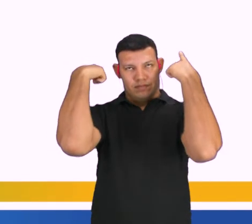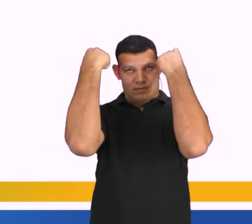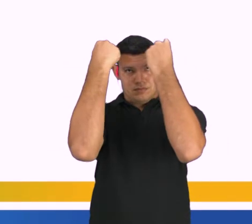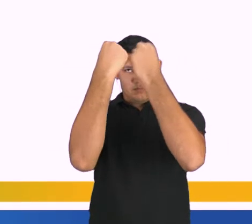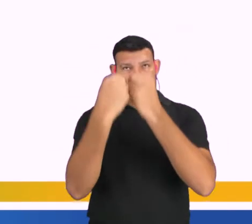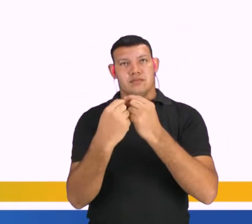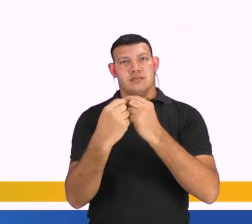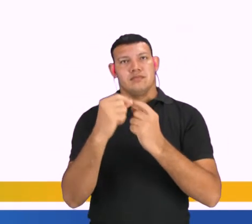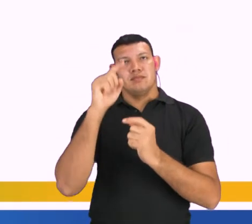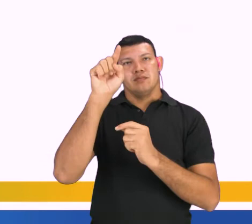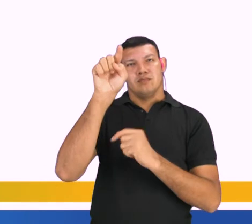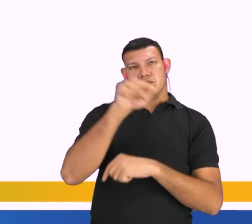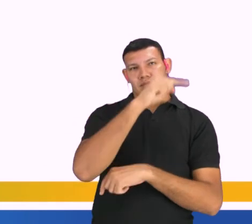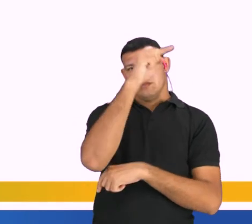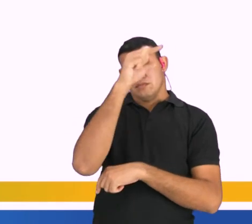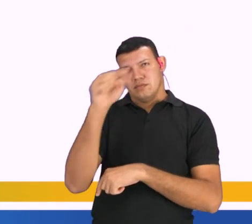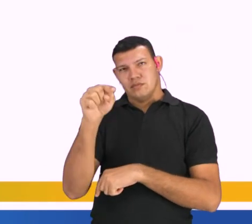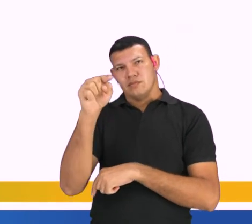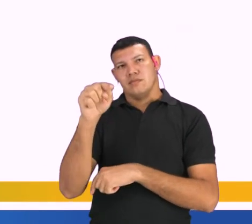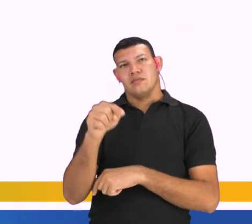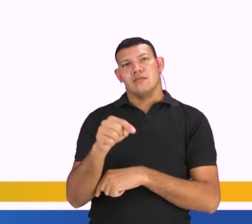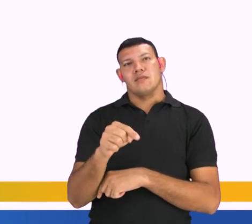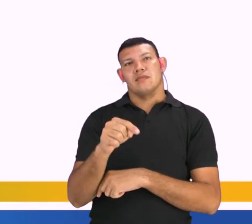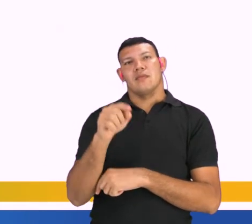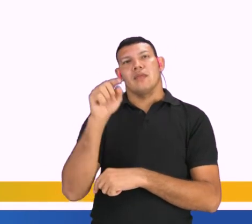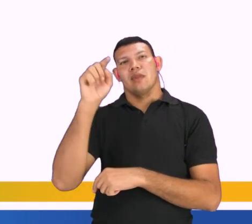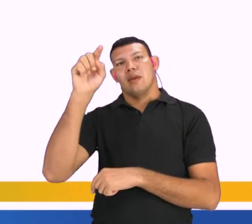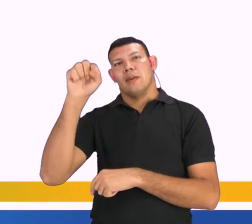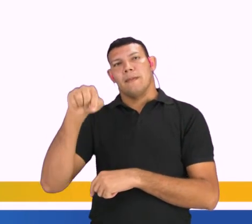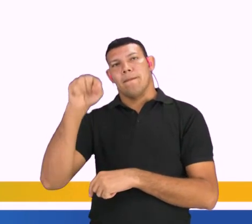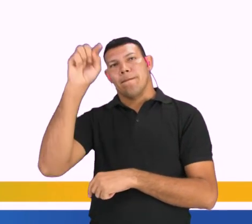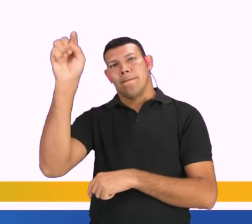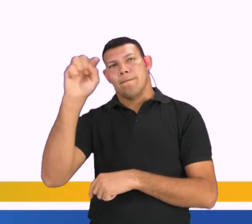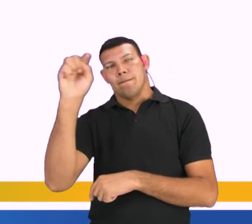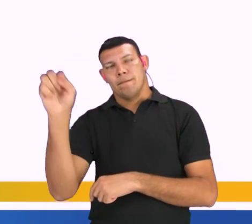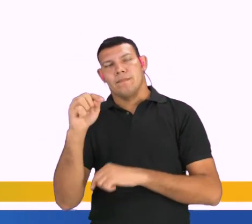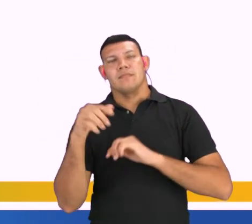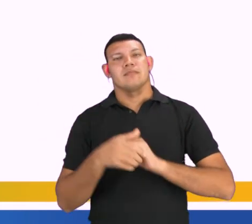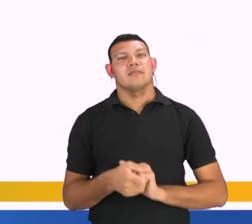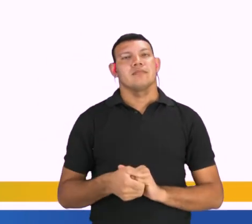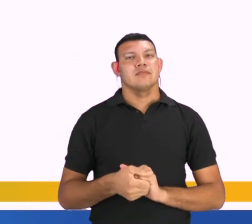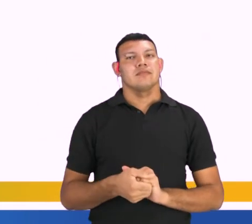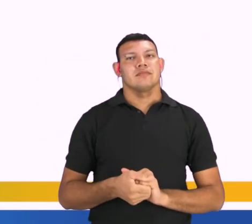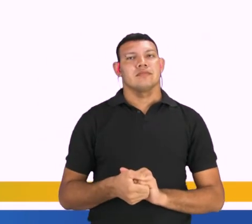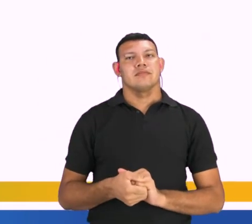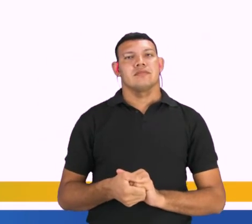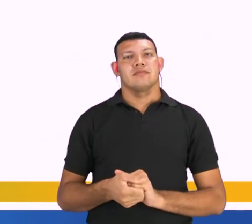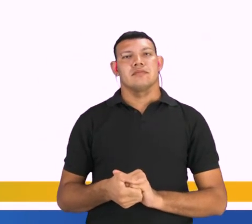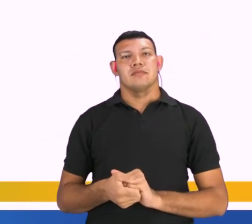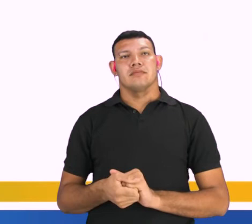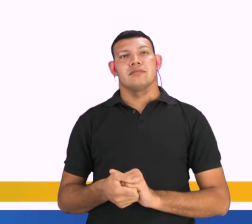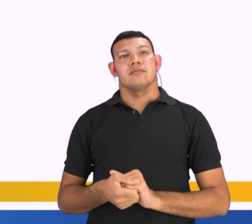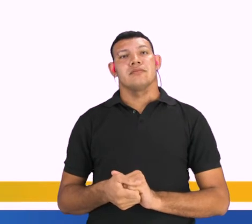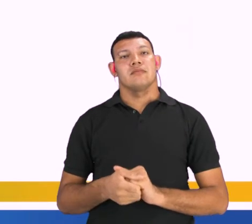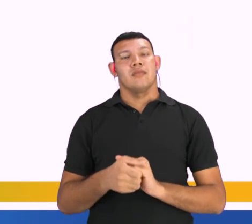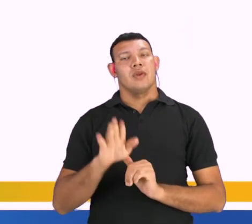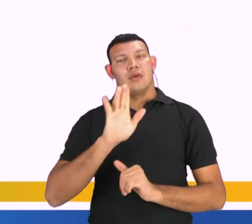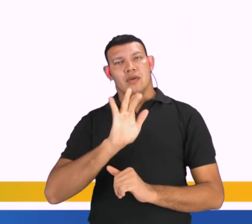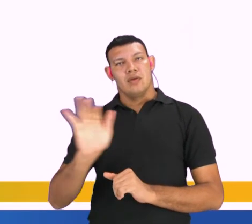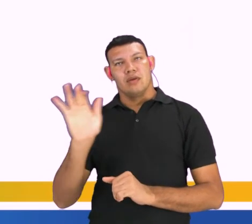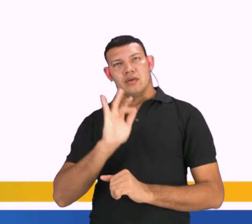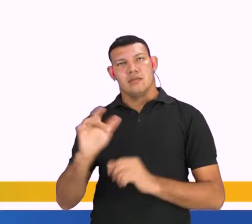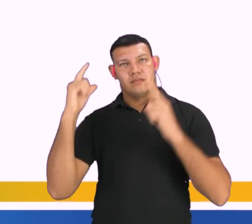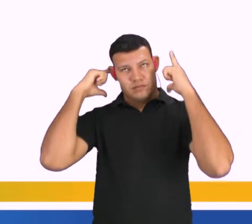engano. As duas primeiras letras do alfabeto grego. As duas primeiras letras do alfabeto grego. Sabe-se que o alfabeto